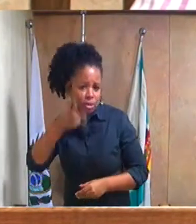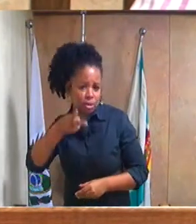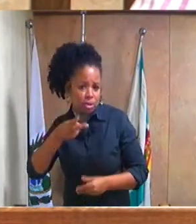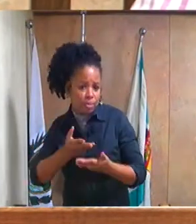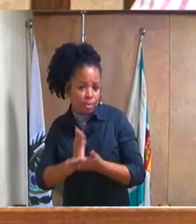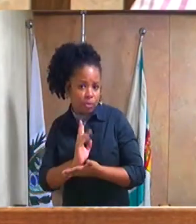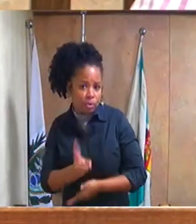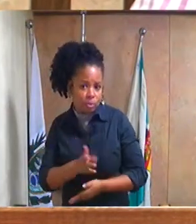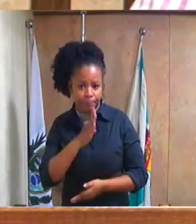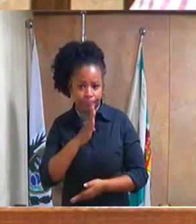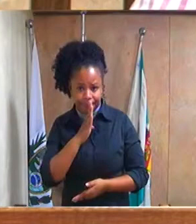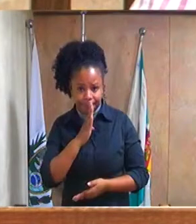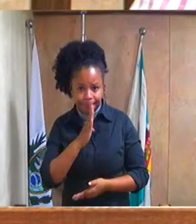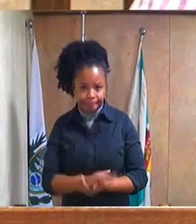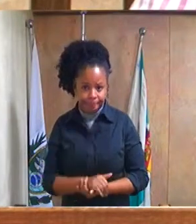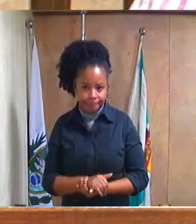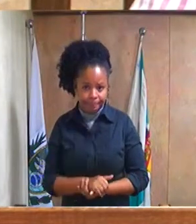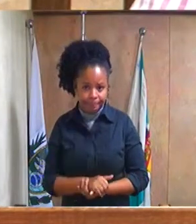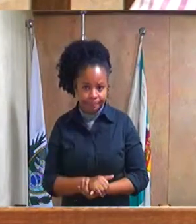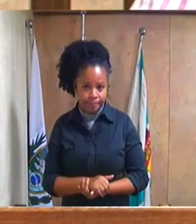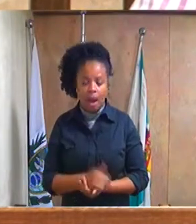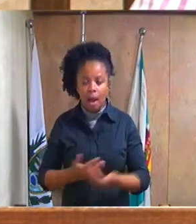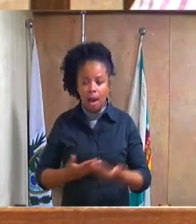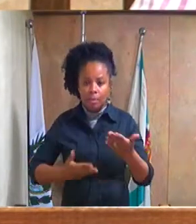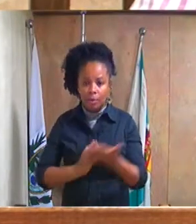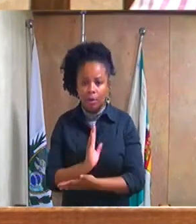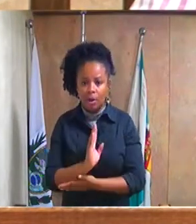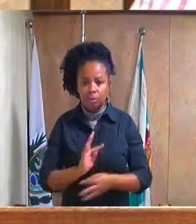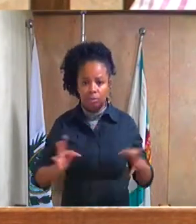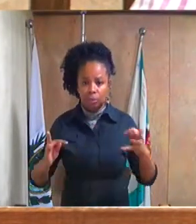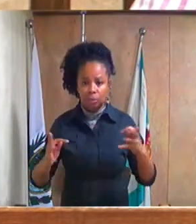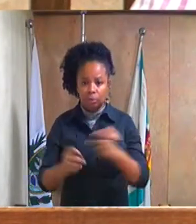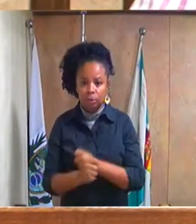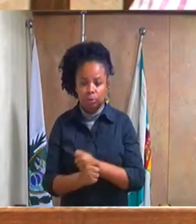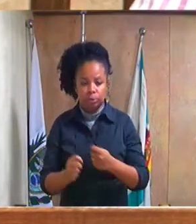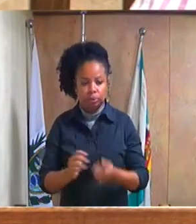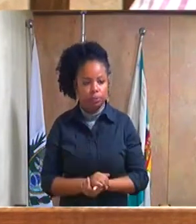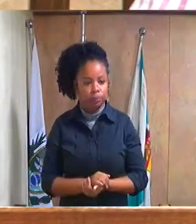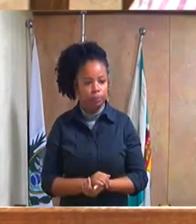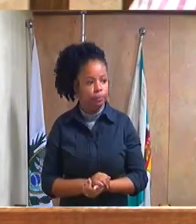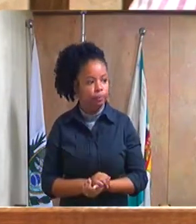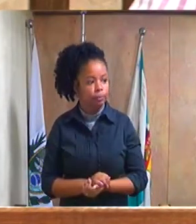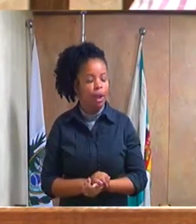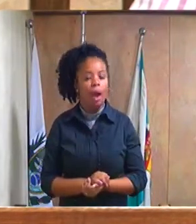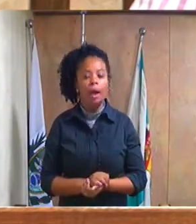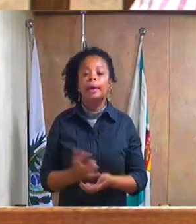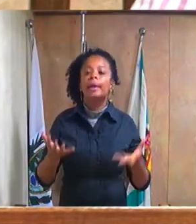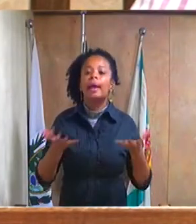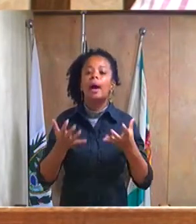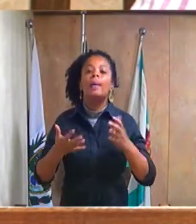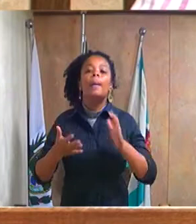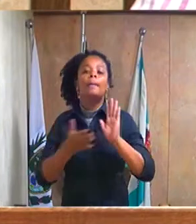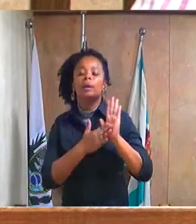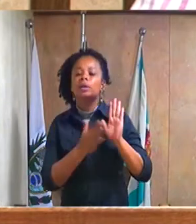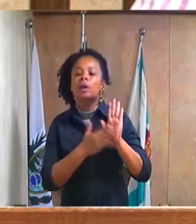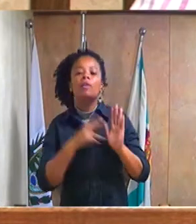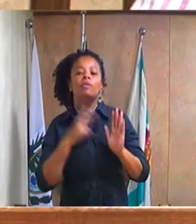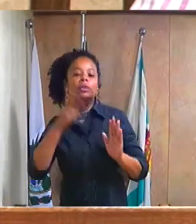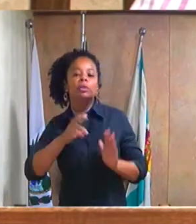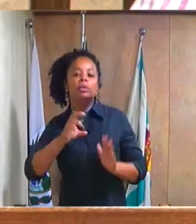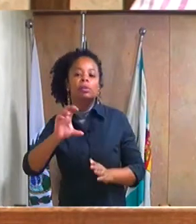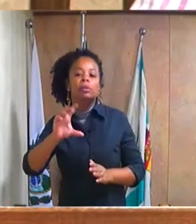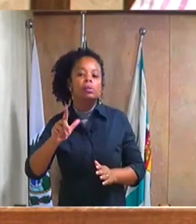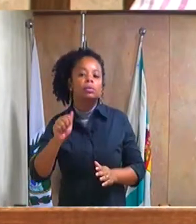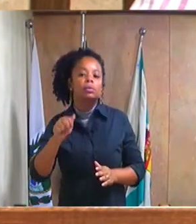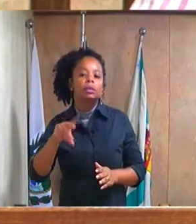permaneçam como estão. Aprovado por unanimidade. Quero parabenizar o vereador Cláudio Tomás, que isso já tem no governo